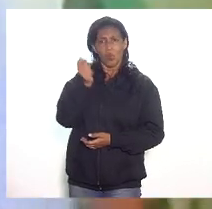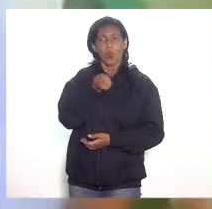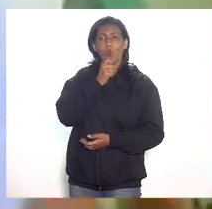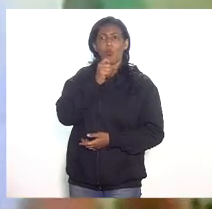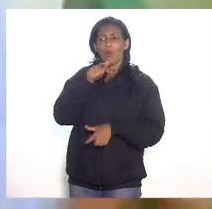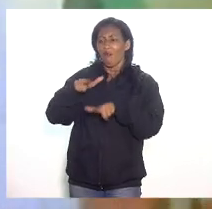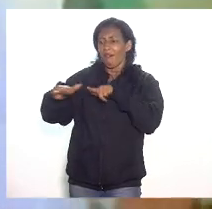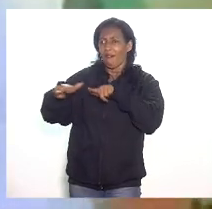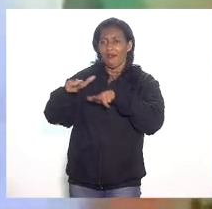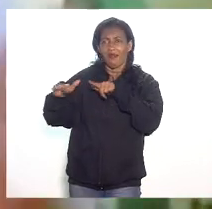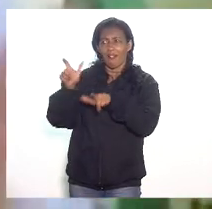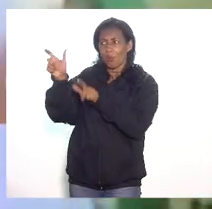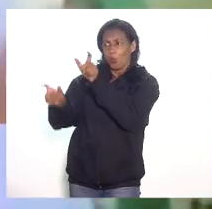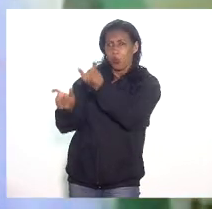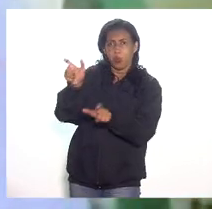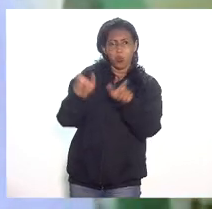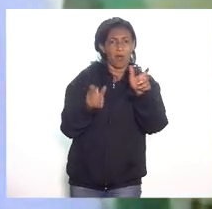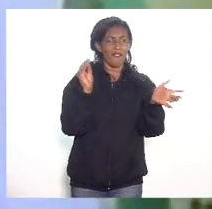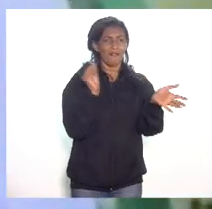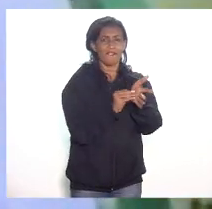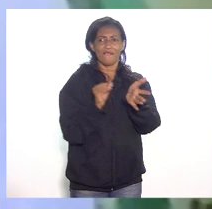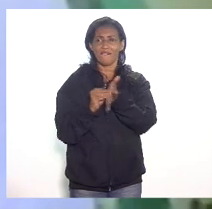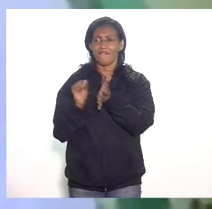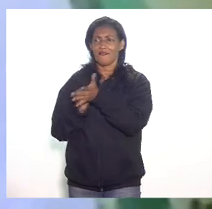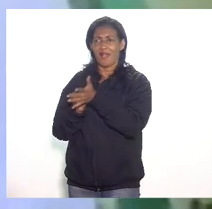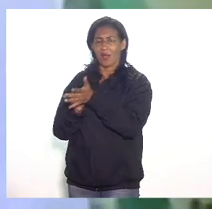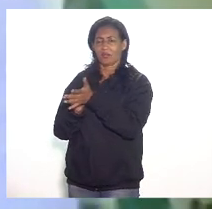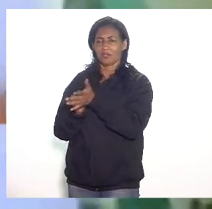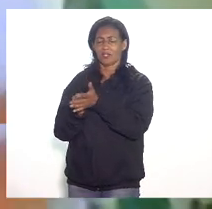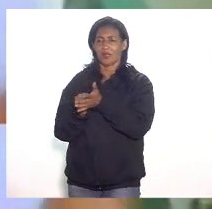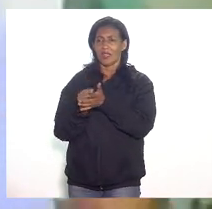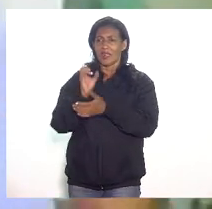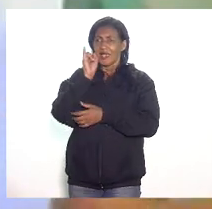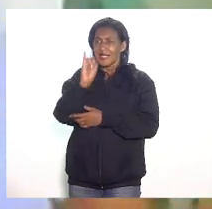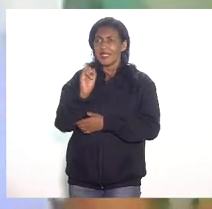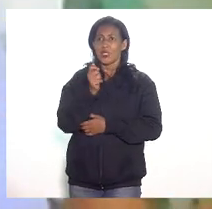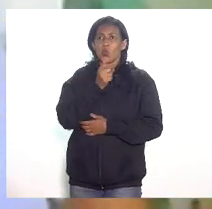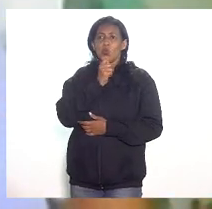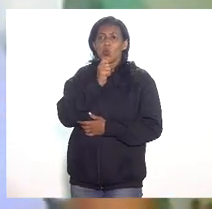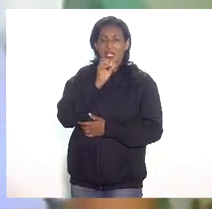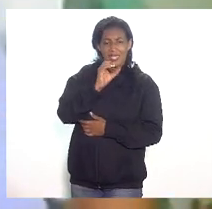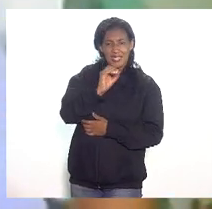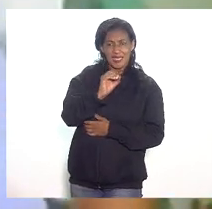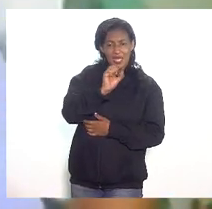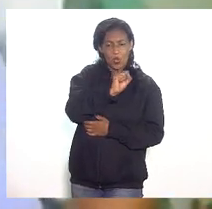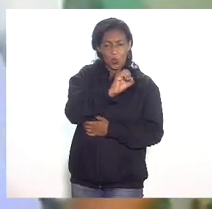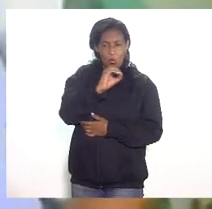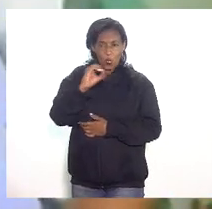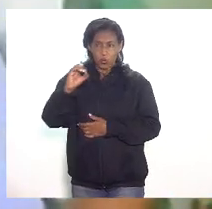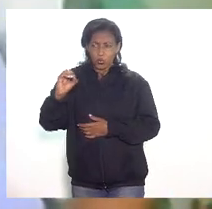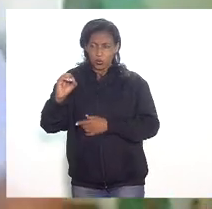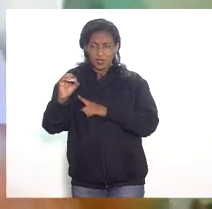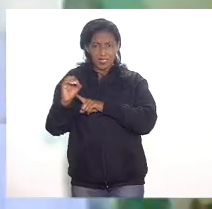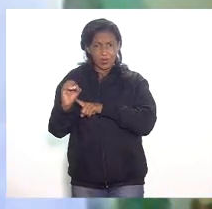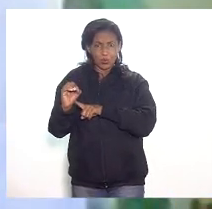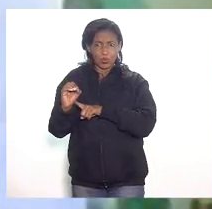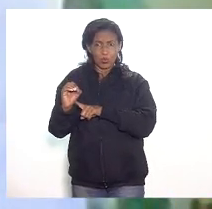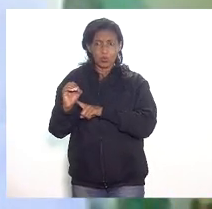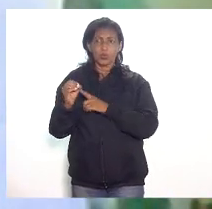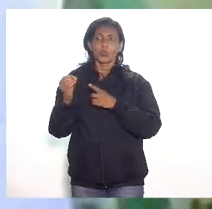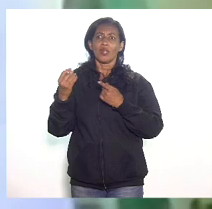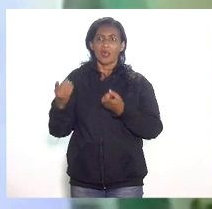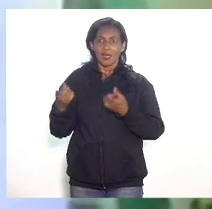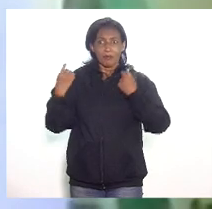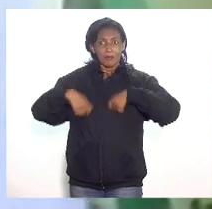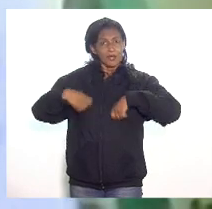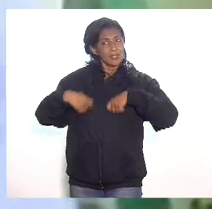Então, para reivindicar o seu direito, se ele não tiver lá o 0800 da Fundação Neon 13, ele não vai conseguir. E